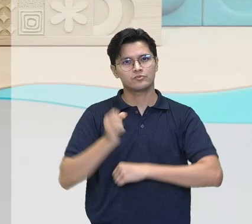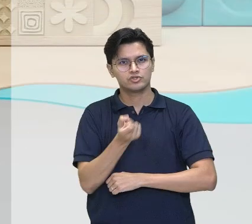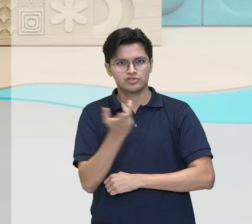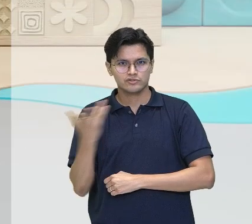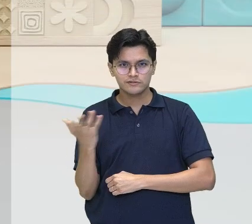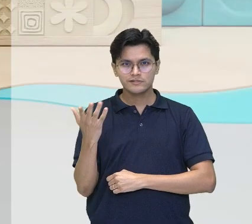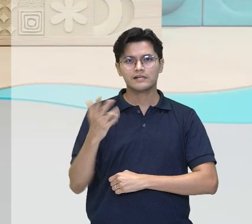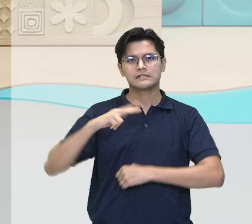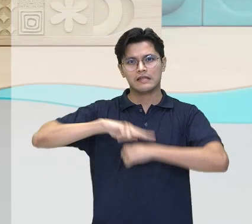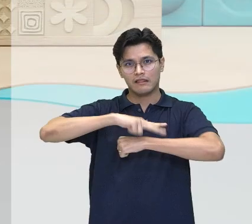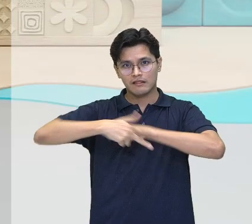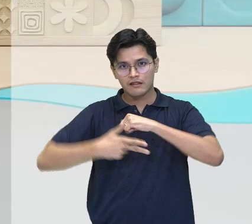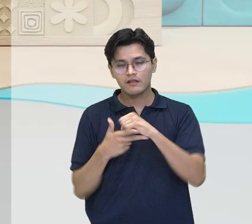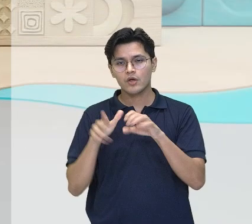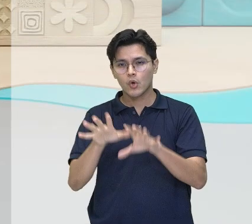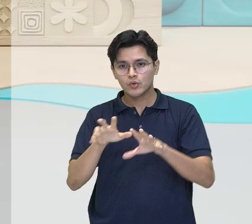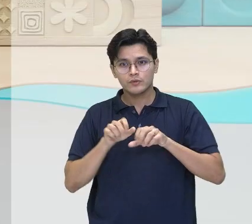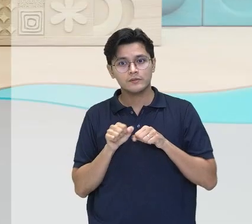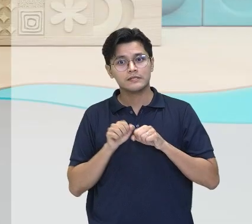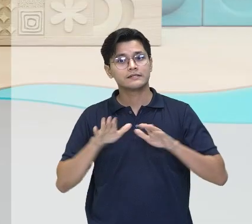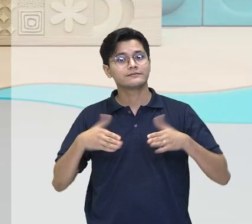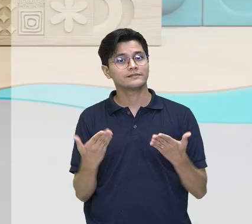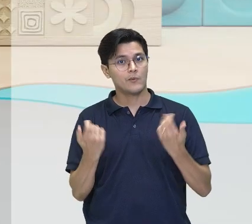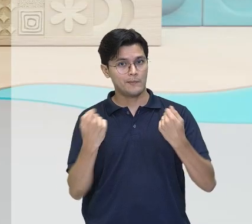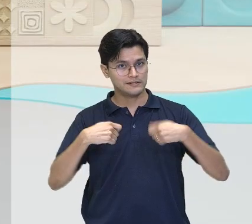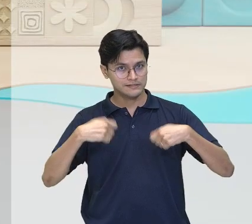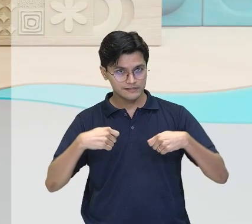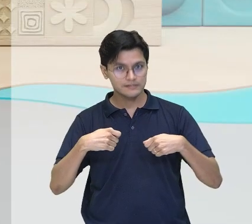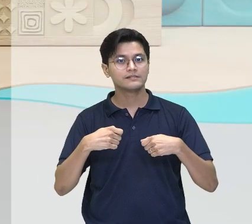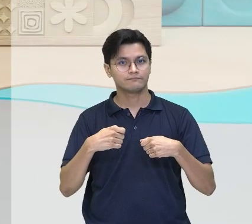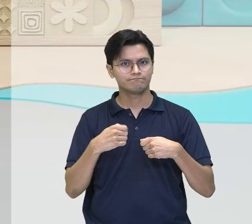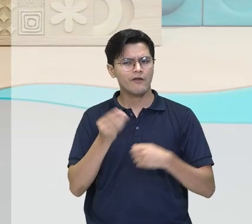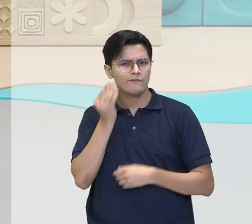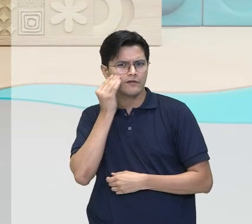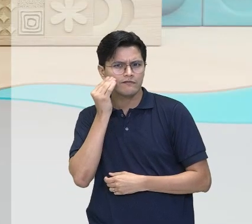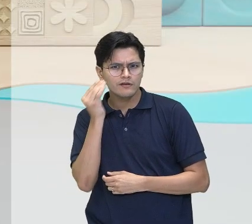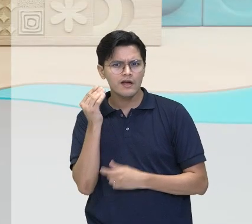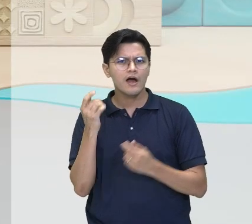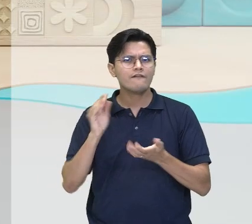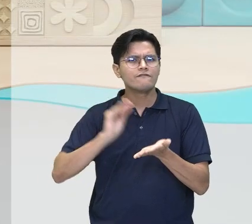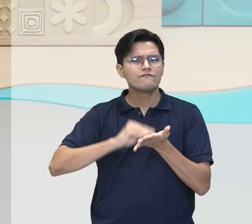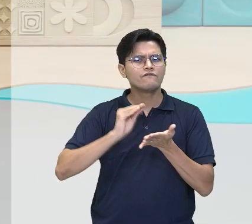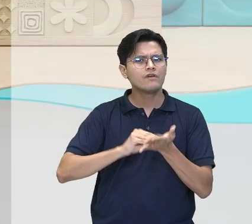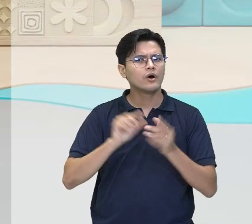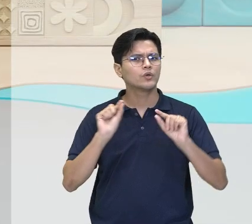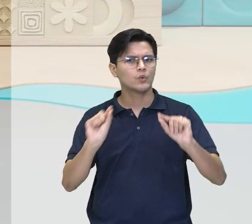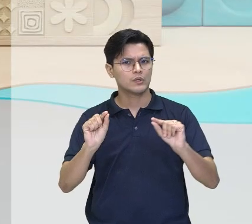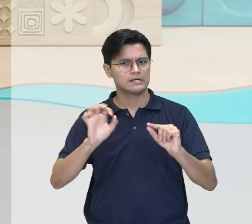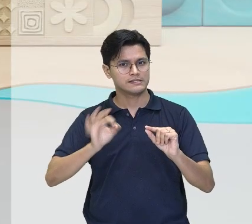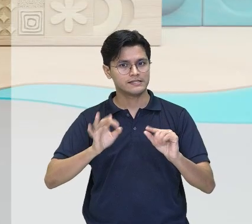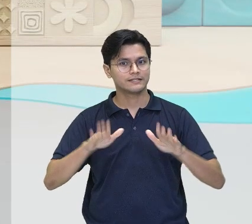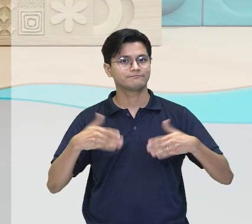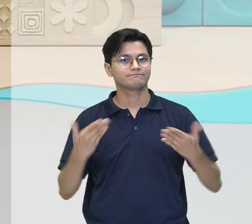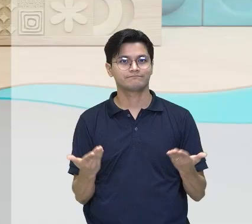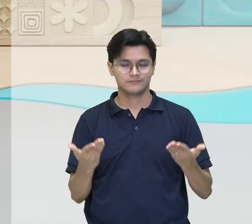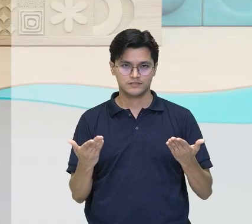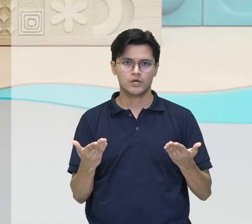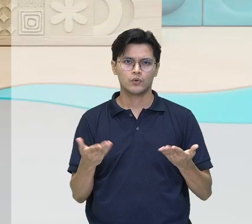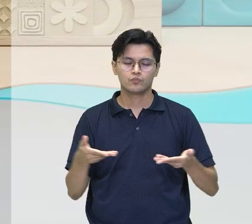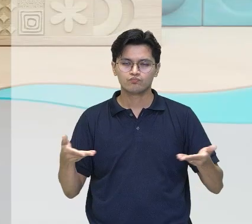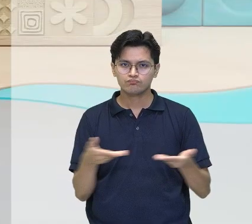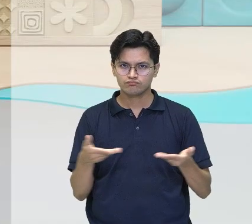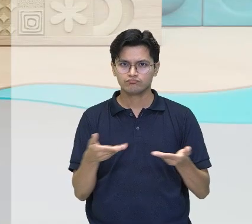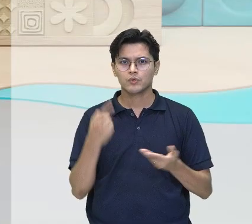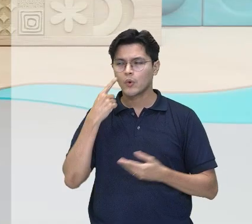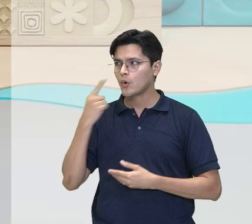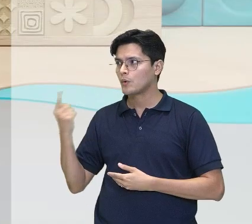estamos deixando de fazer. Certo, gente? Então, vamos verificar aqui a questão da dengue. É uma